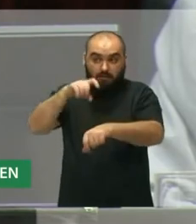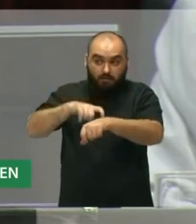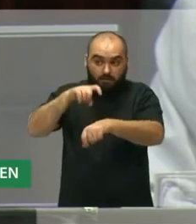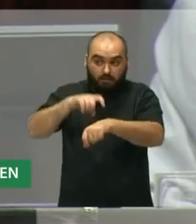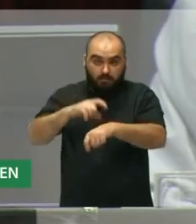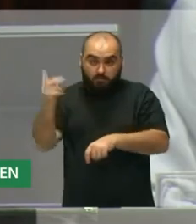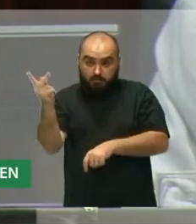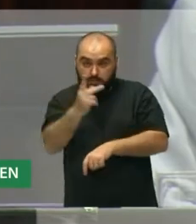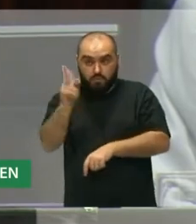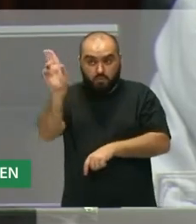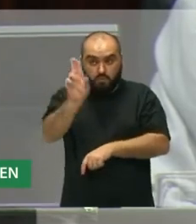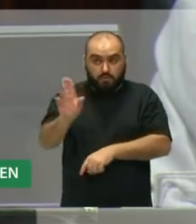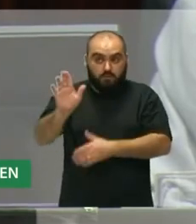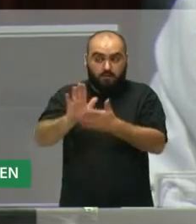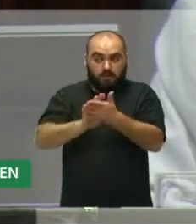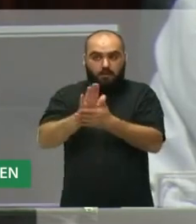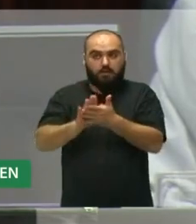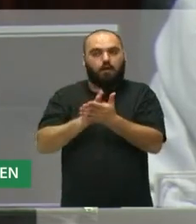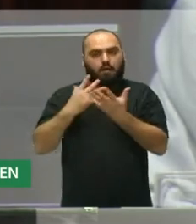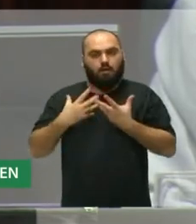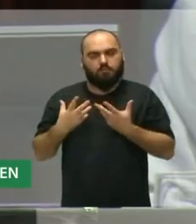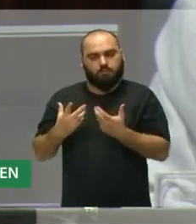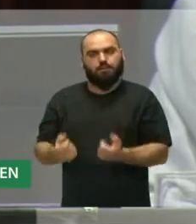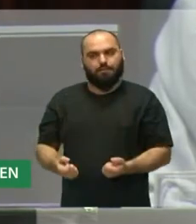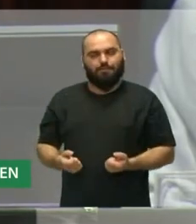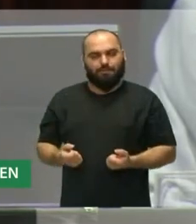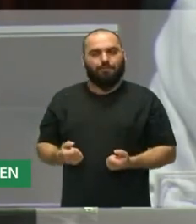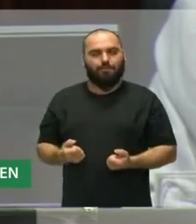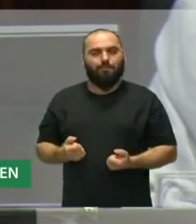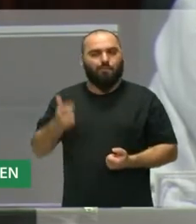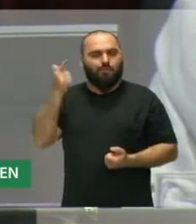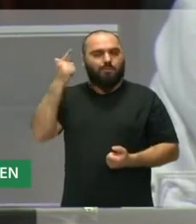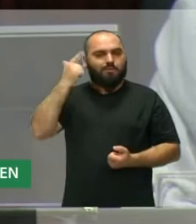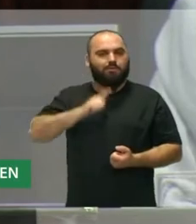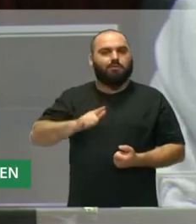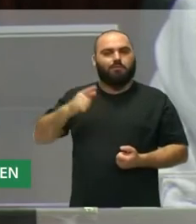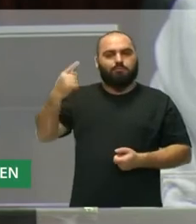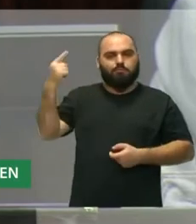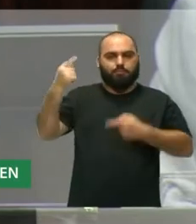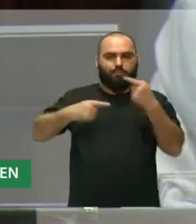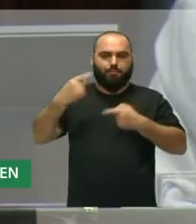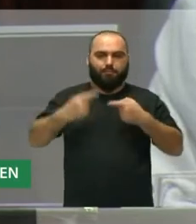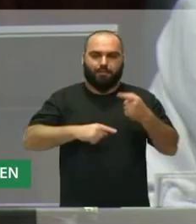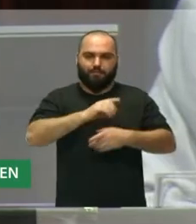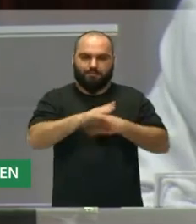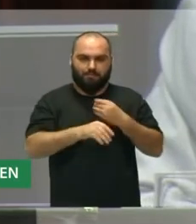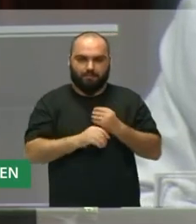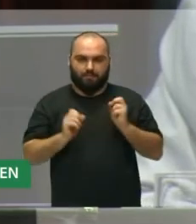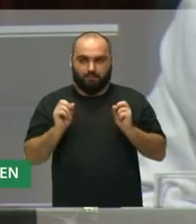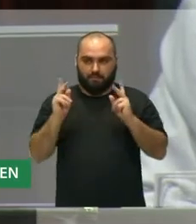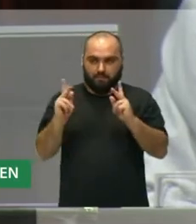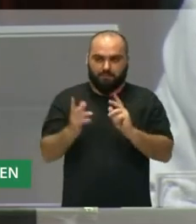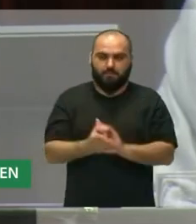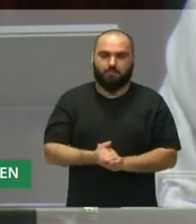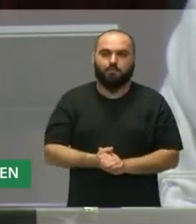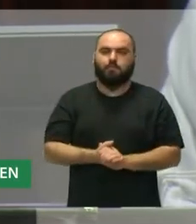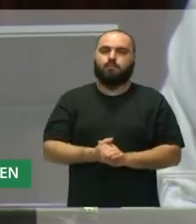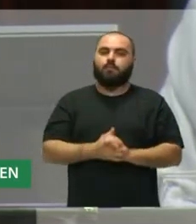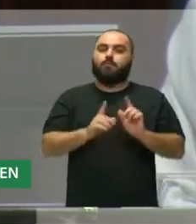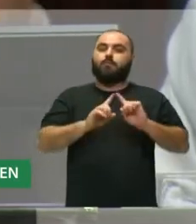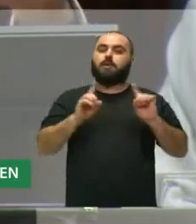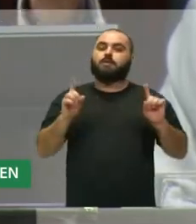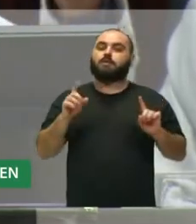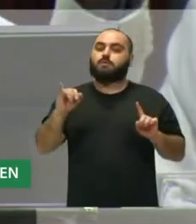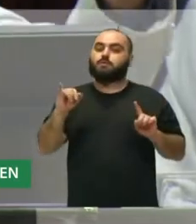deles, que não foi utilizado todo, a gente permitiu até para que o debate se enriqueça aqui, tá bom? O problema é quando um